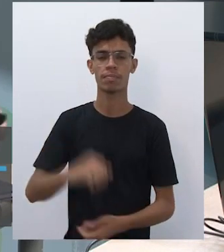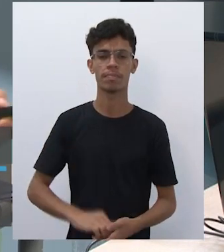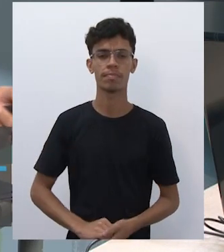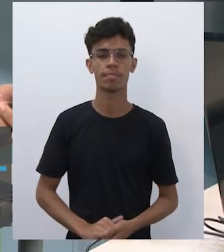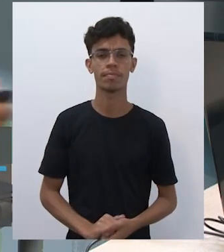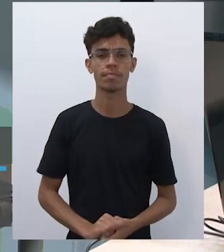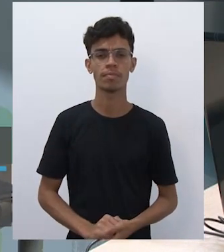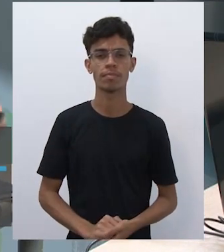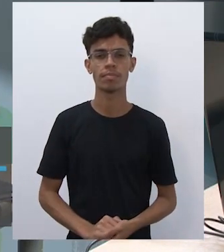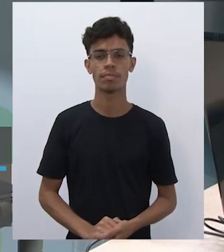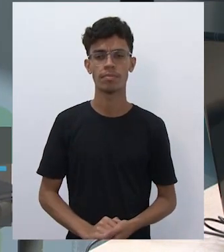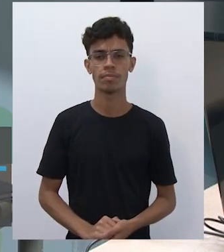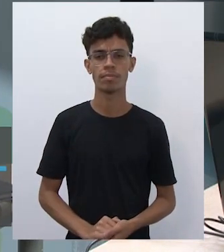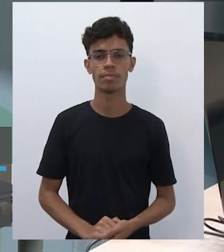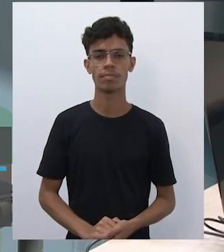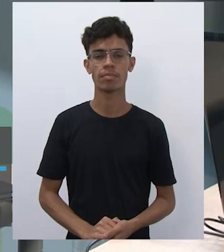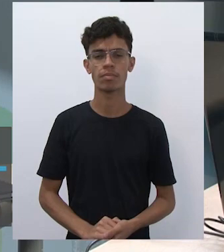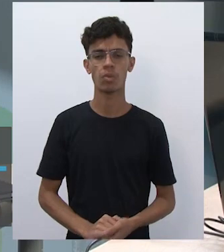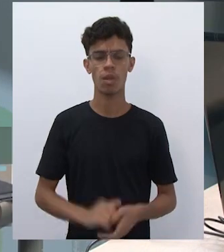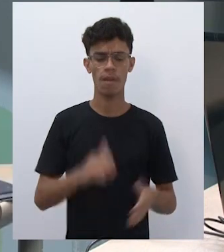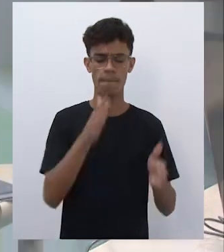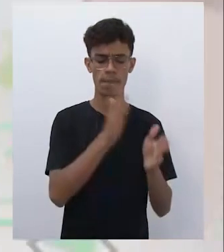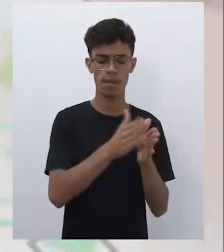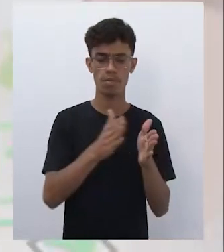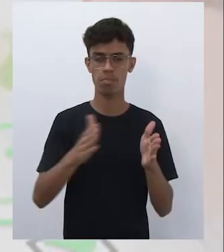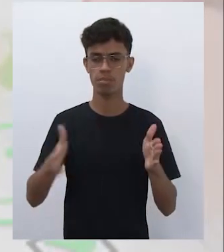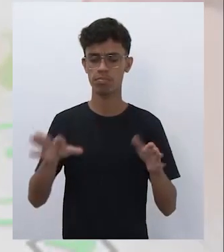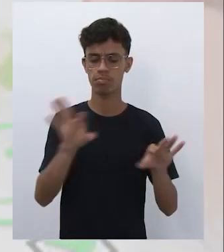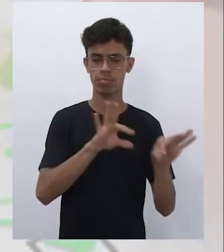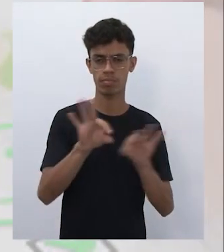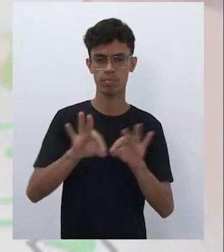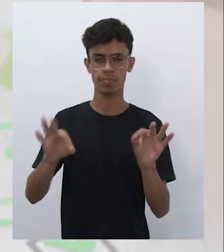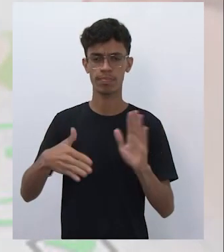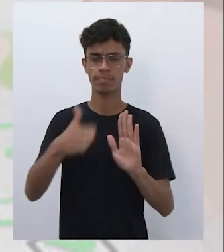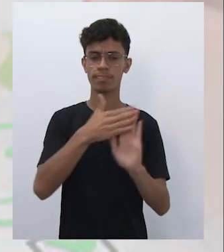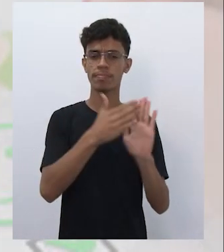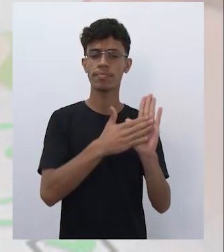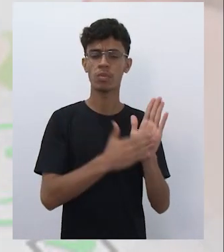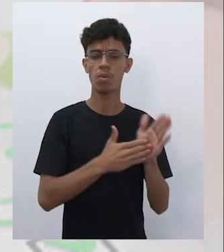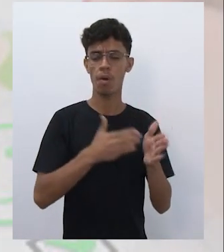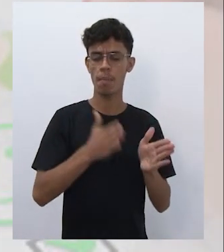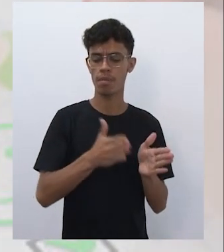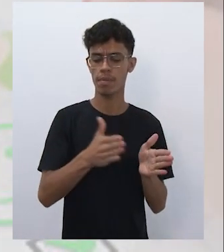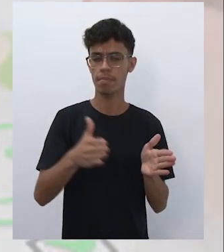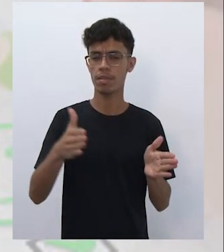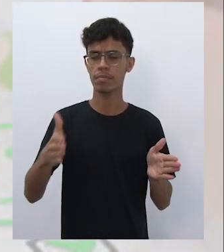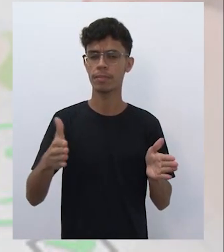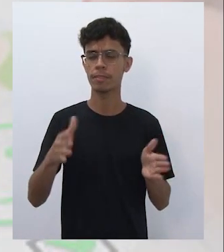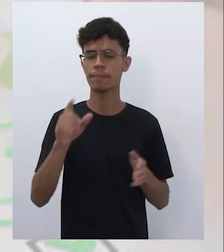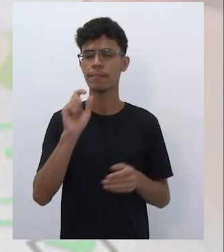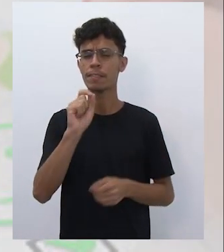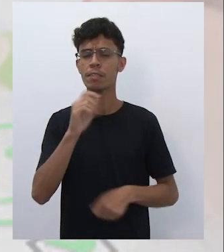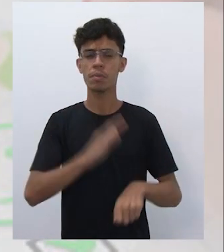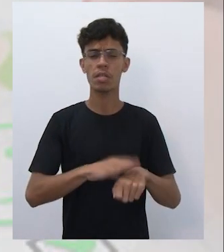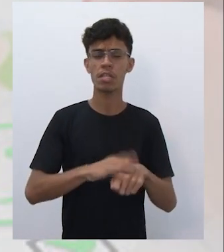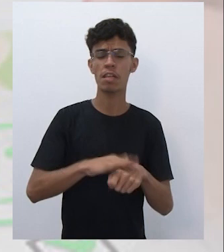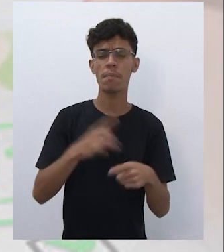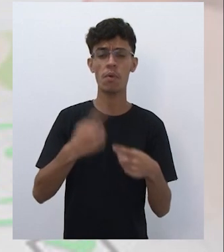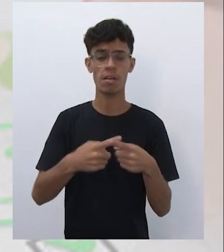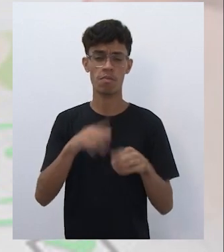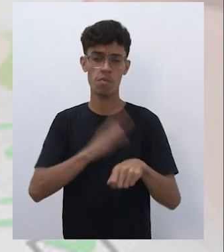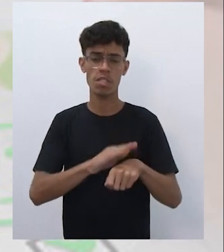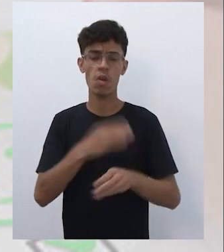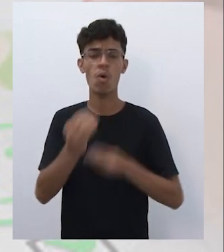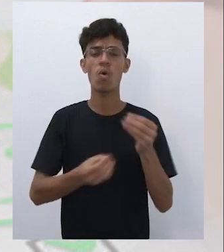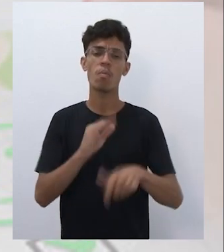instituição. Bom, pessoal, na elaboração do projeto a gente vai falar das etapas. Então, fazer para quem, o que fazer, por que fazer,